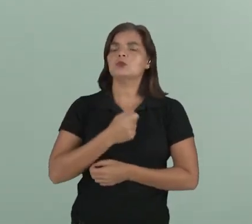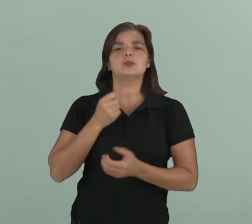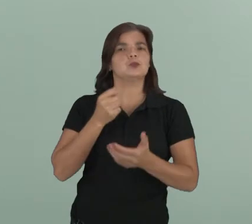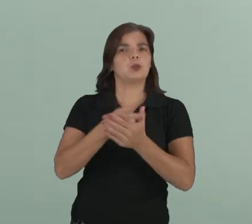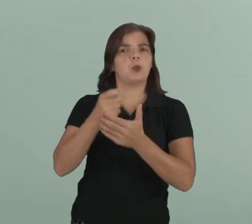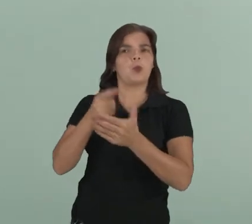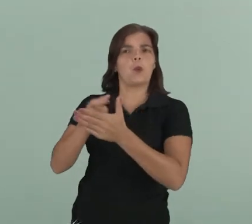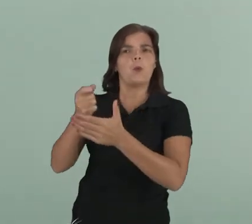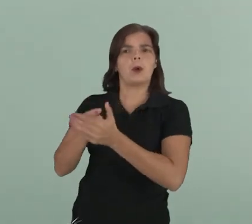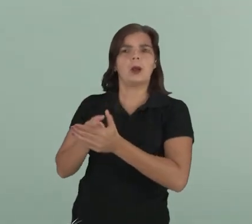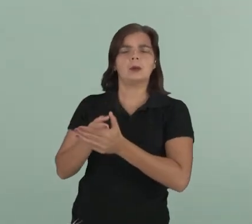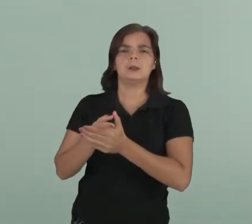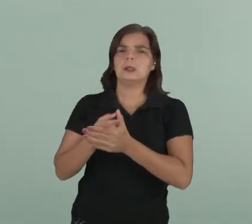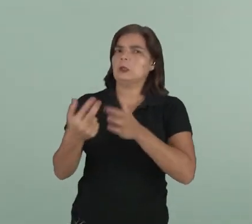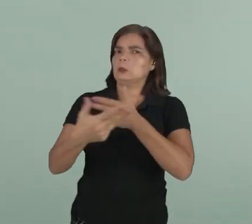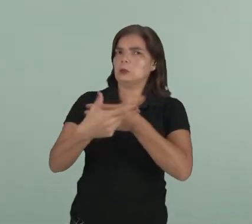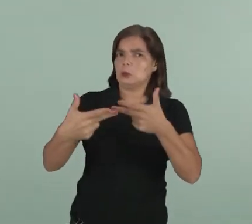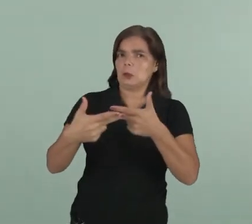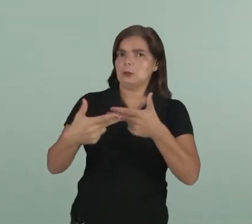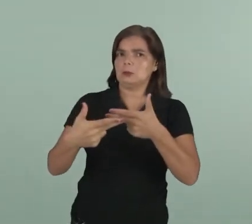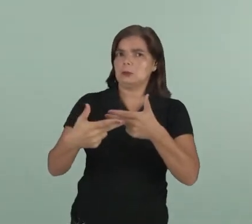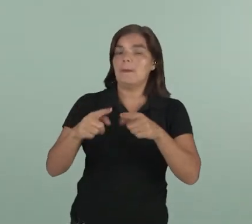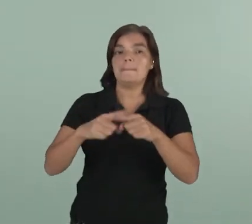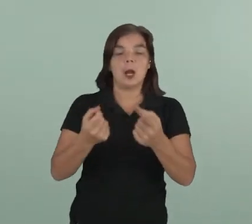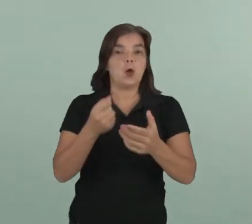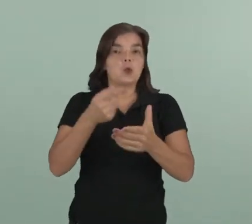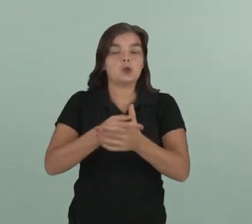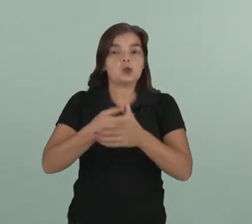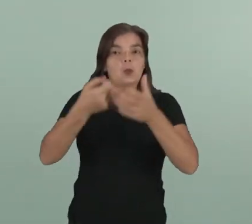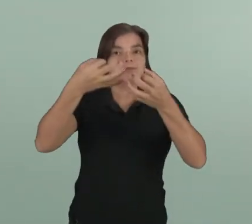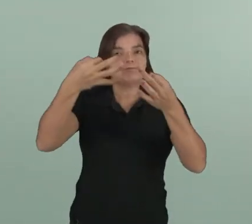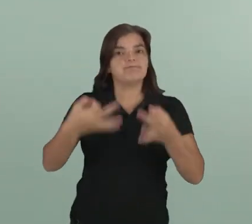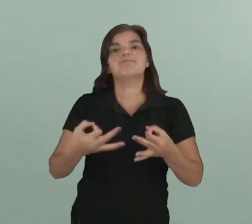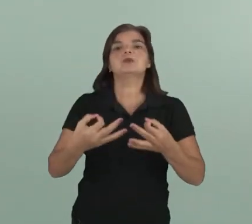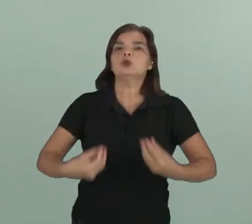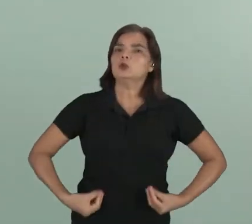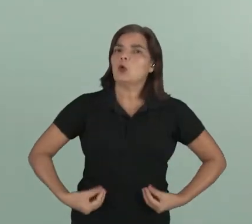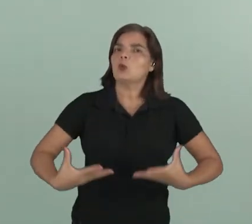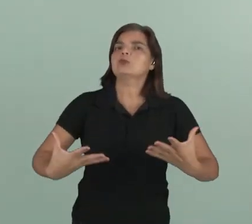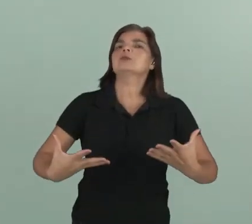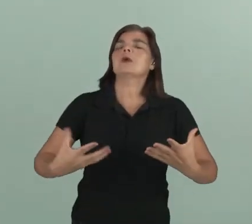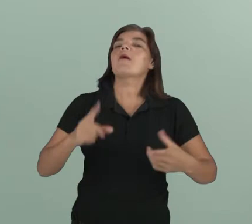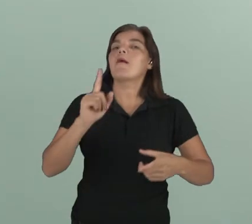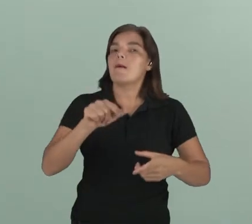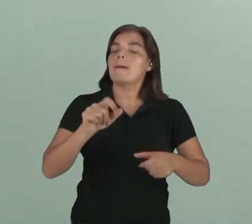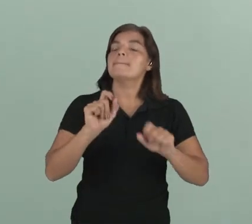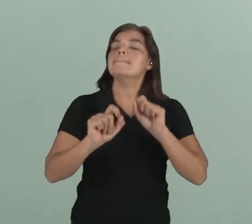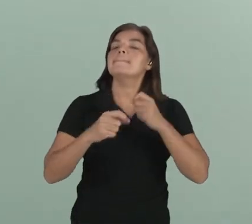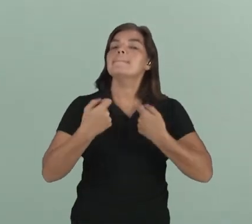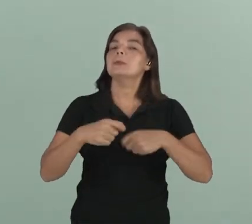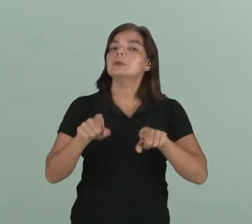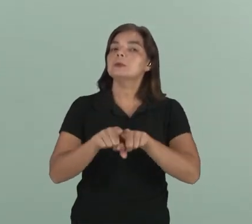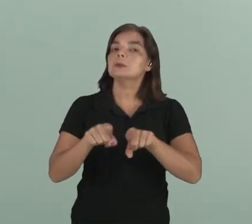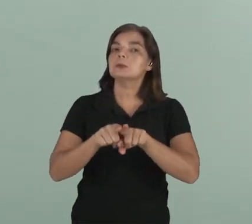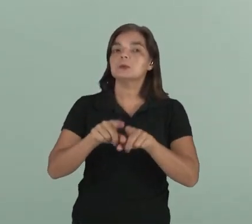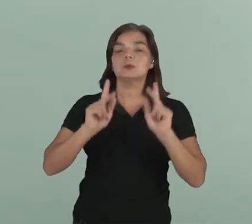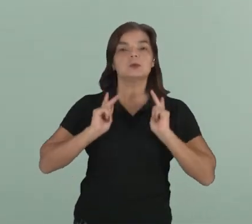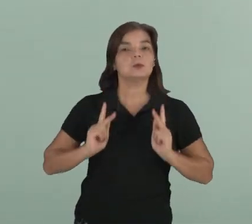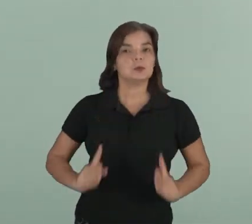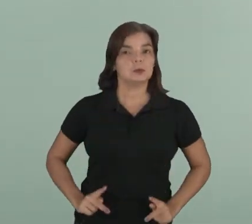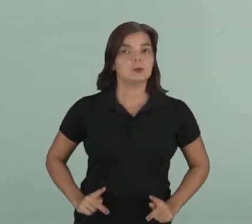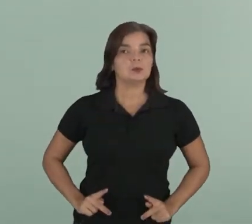consumo e não um consumo pontual, porque aí é só consumo. É necessário que tenhamos uma